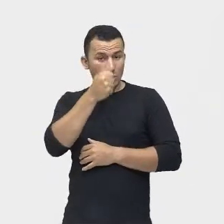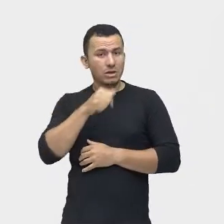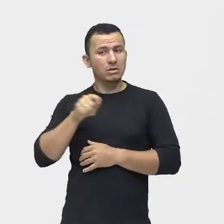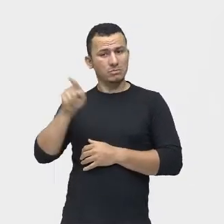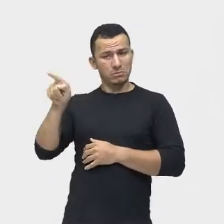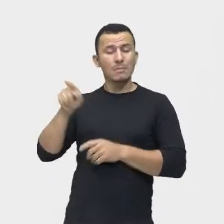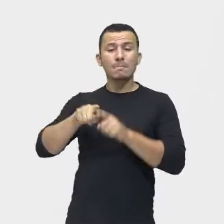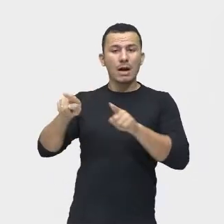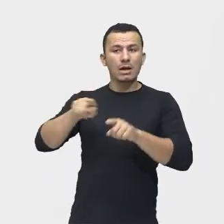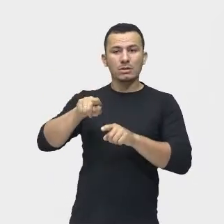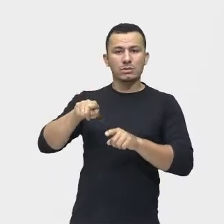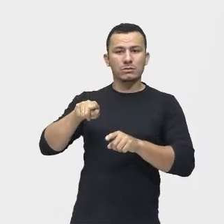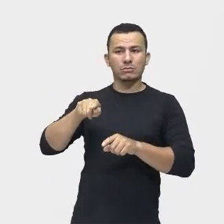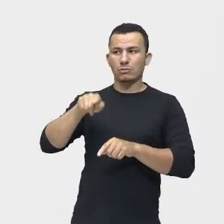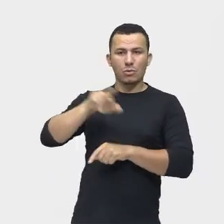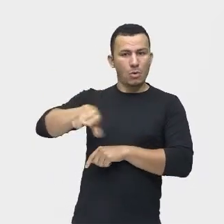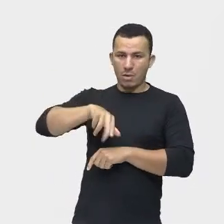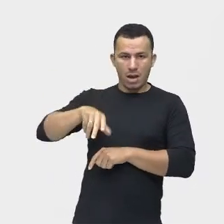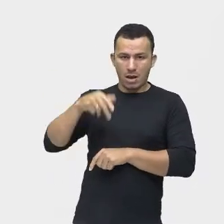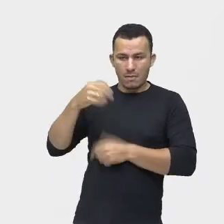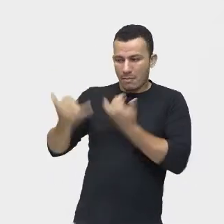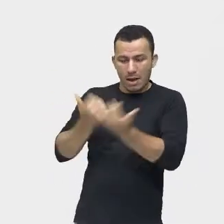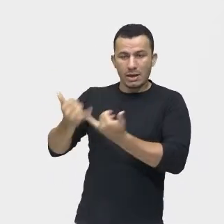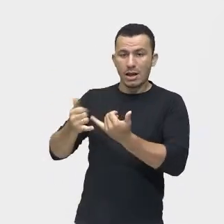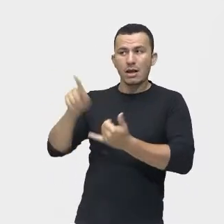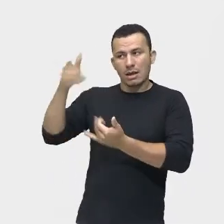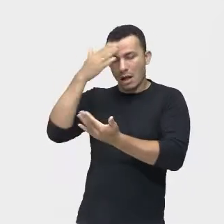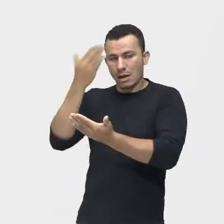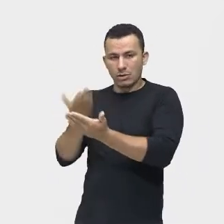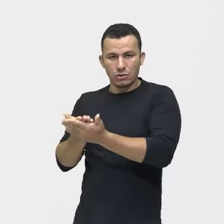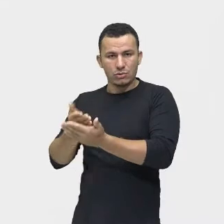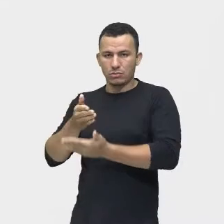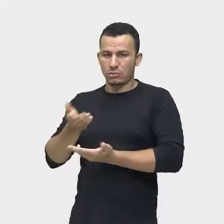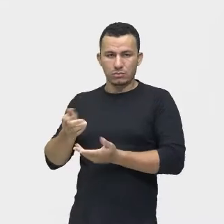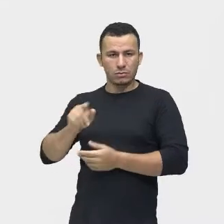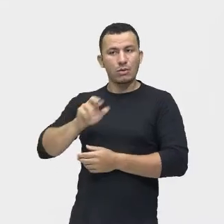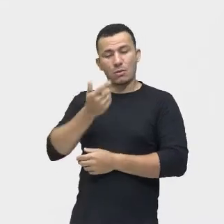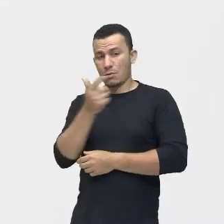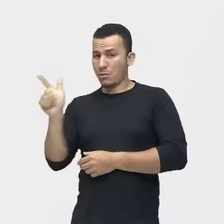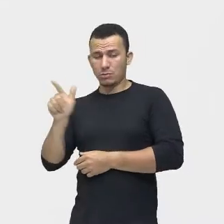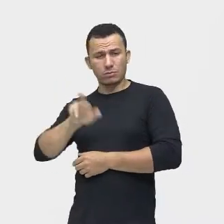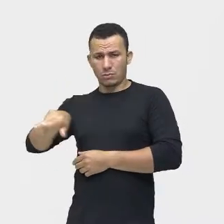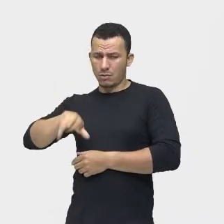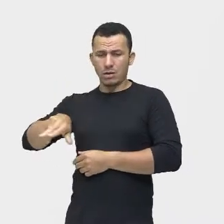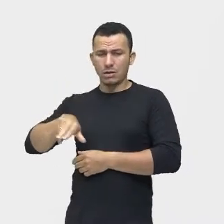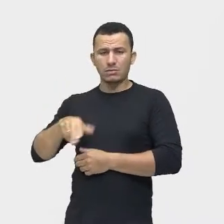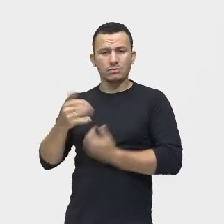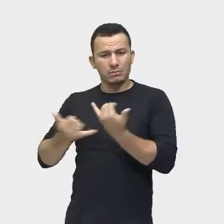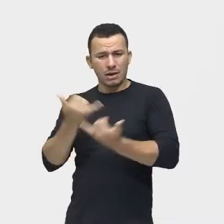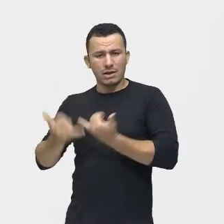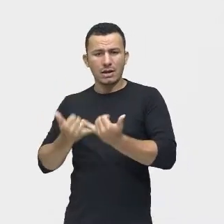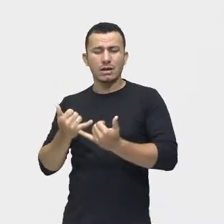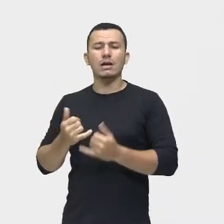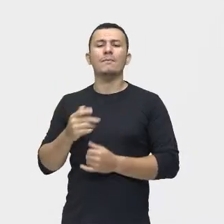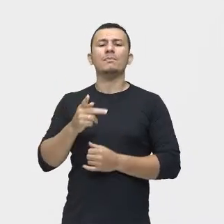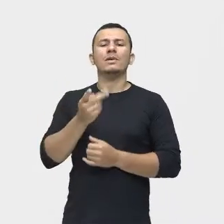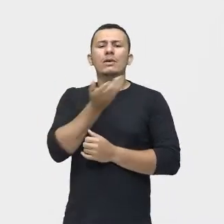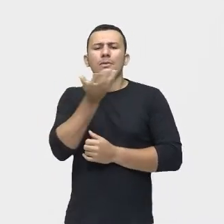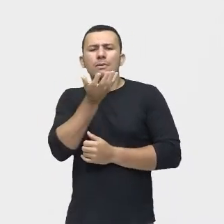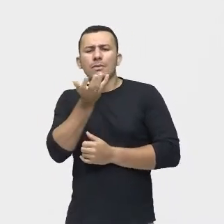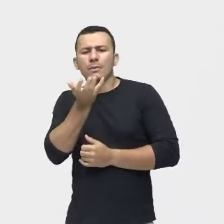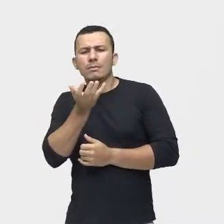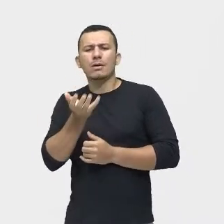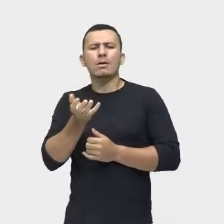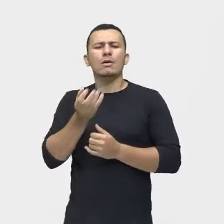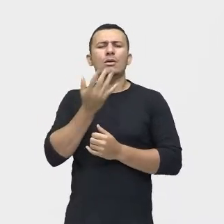eles não é brincadeira, para o turista é, mas para eles não é, uma brincadeira com pó colorido que